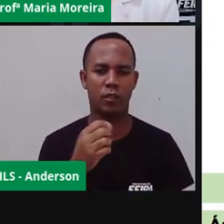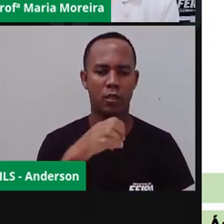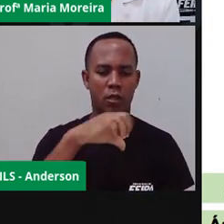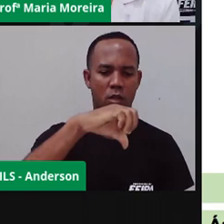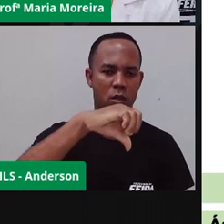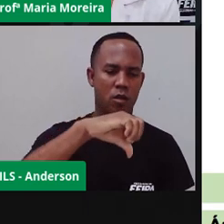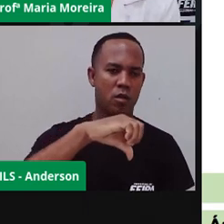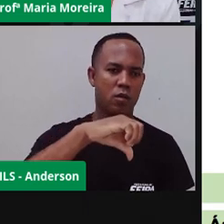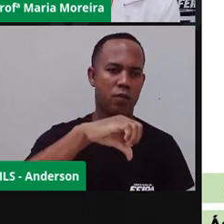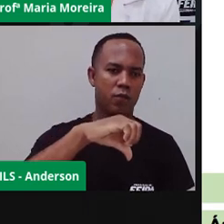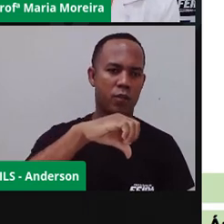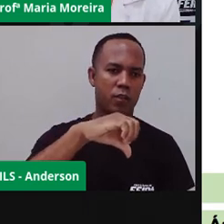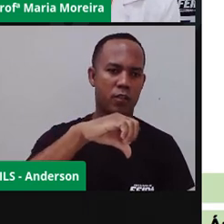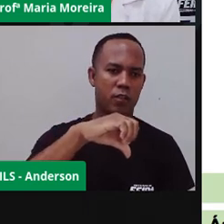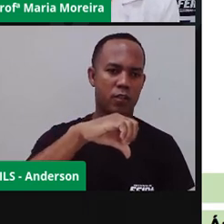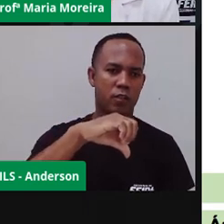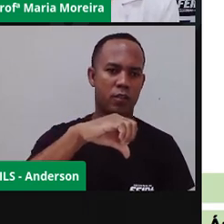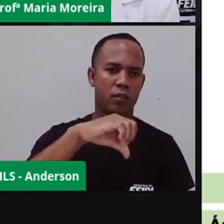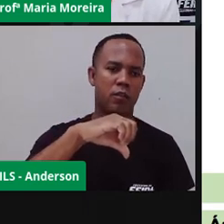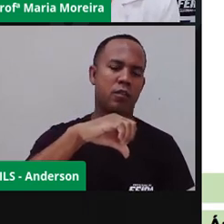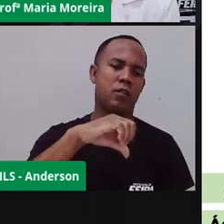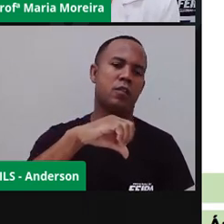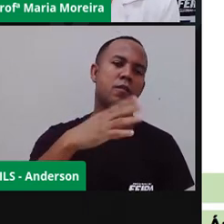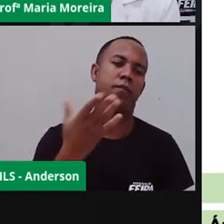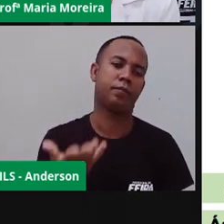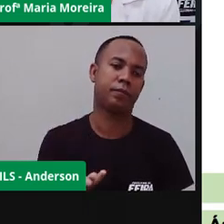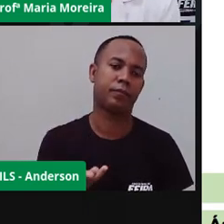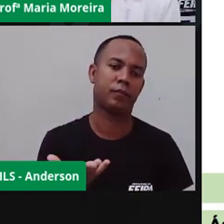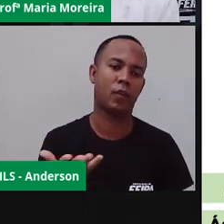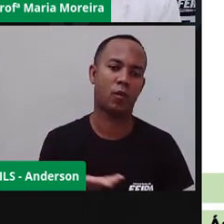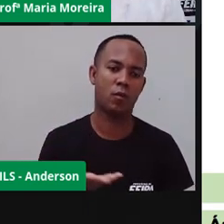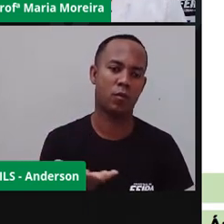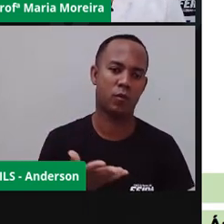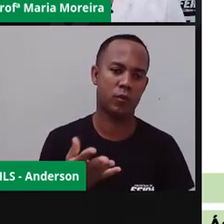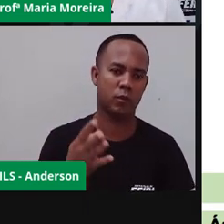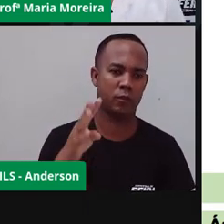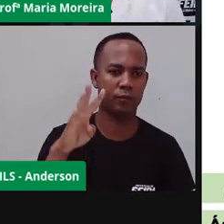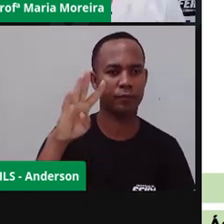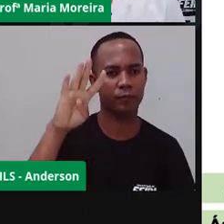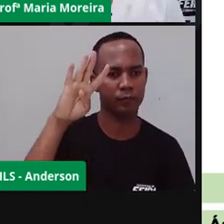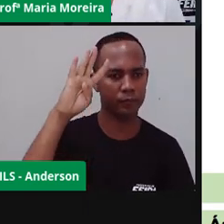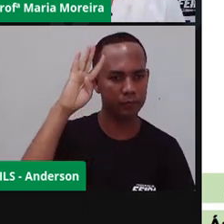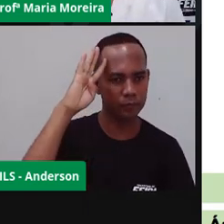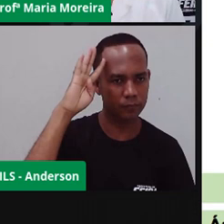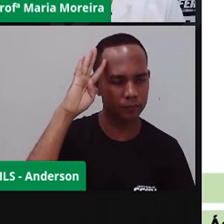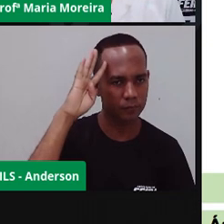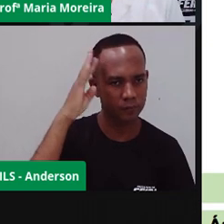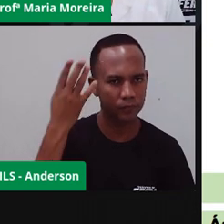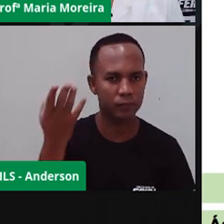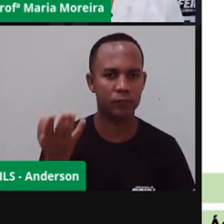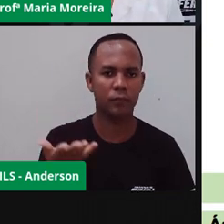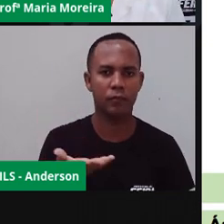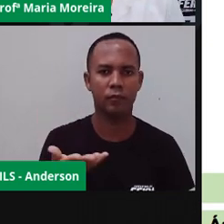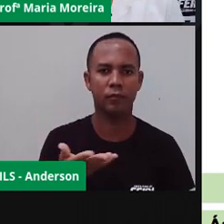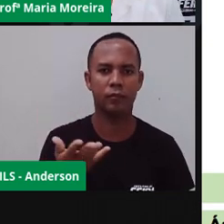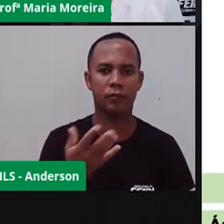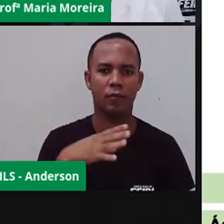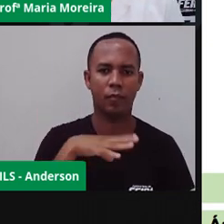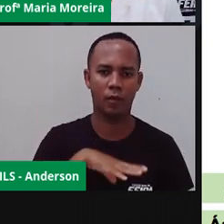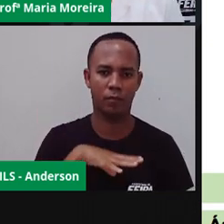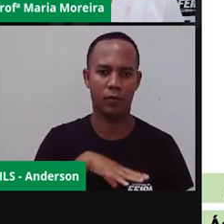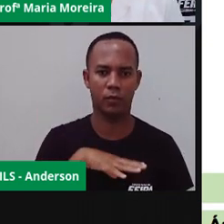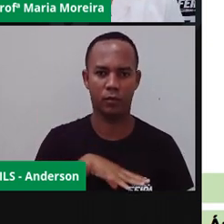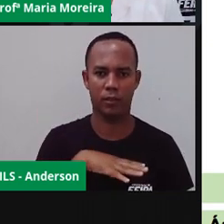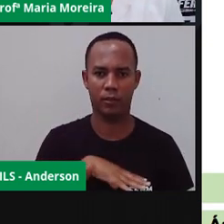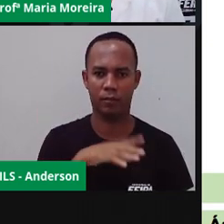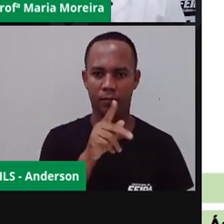9/6/2021. Quarta-feira aí para vocês, né? Área de conhecimento interdisciplinar, linguagem, ProMaria e Anderson aqui